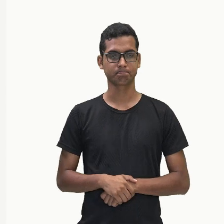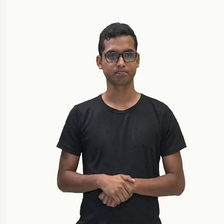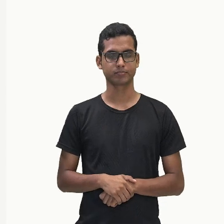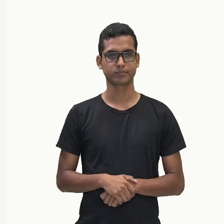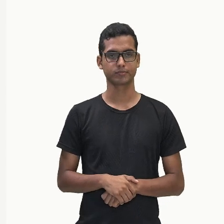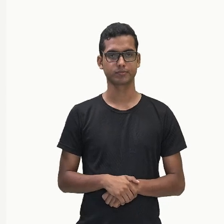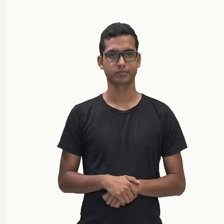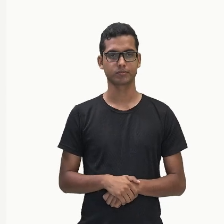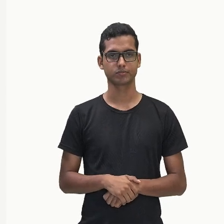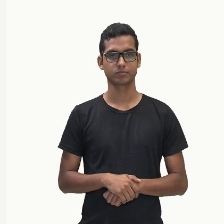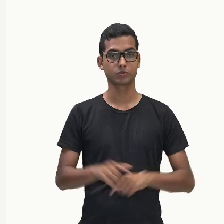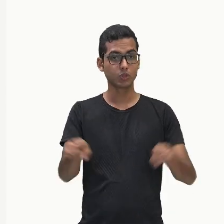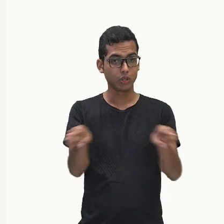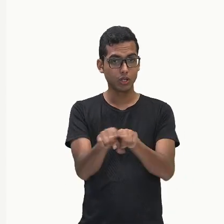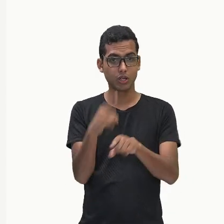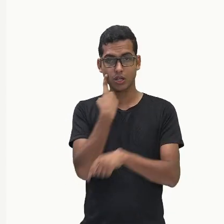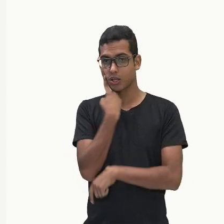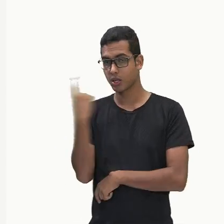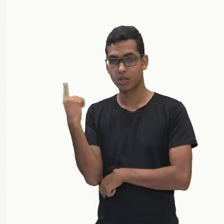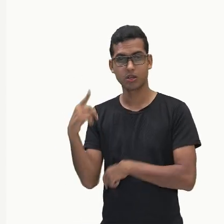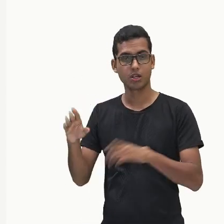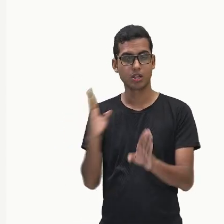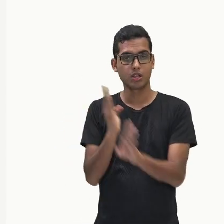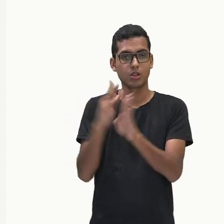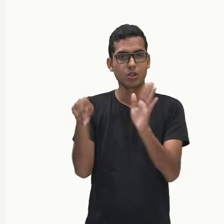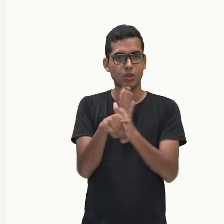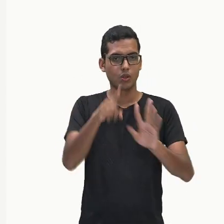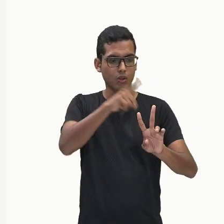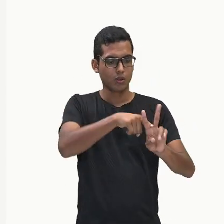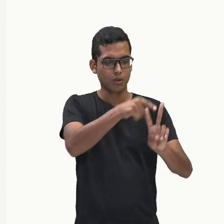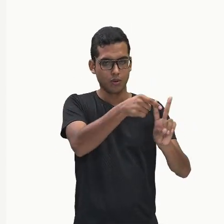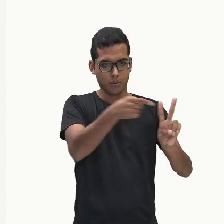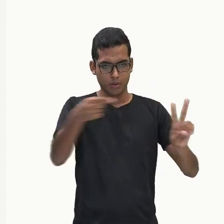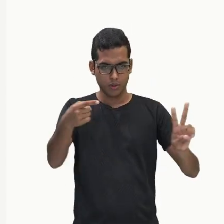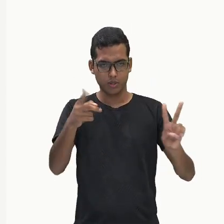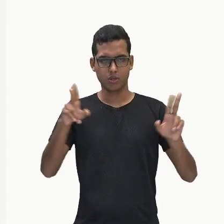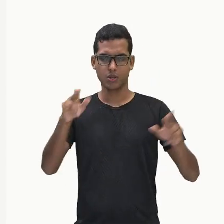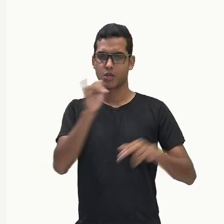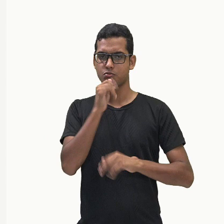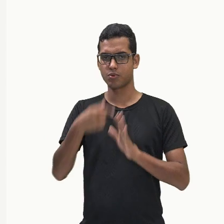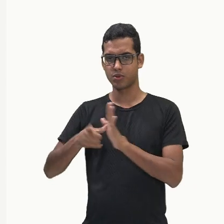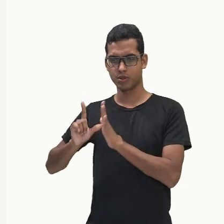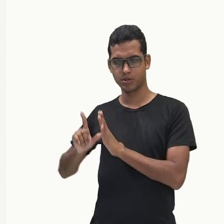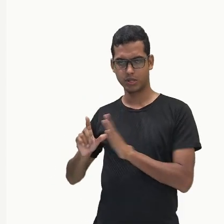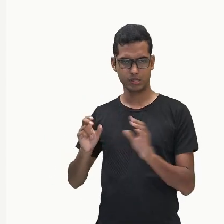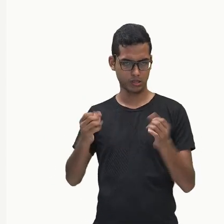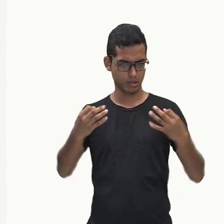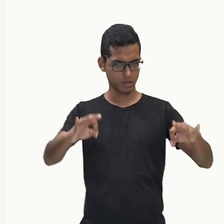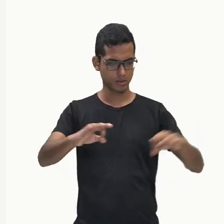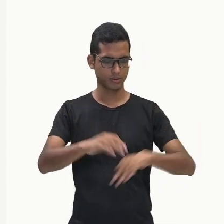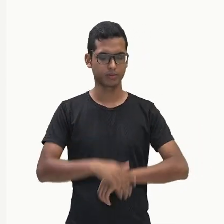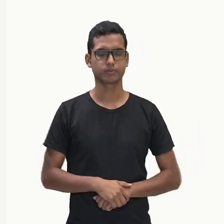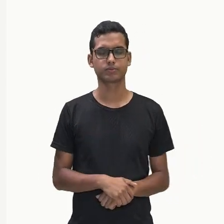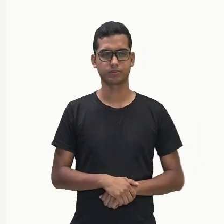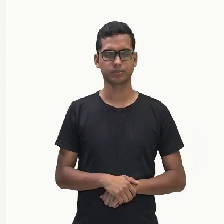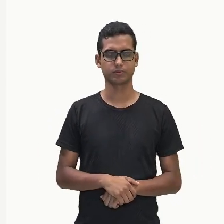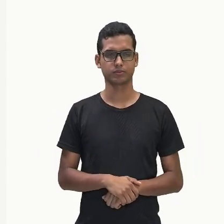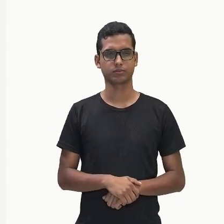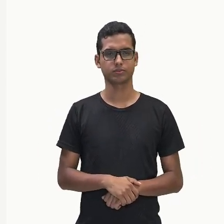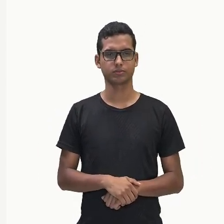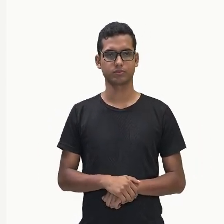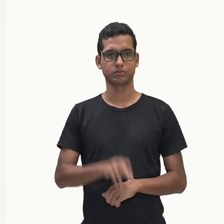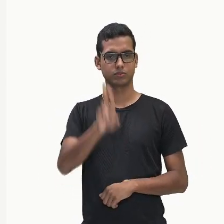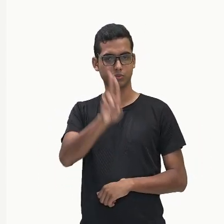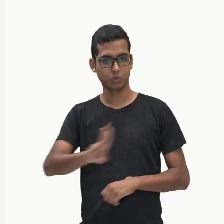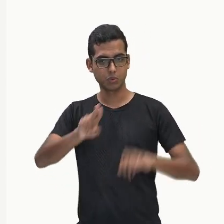vai encontrar utilizando o mesmo recurso que nós temos utilizado aí nos dois exemplos anteriores, né? Nós vamos utilizar a equação do segundo